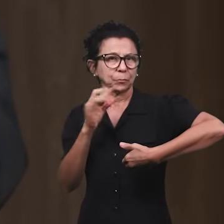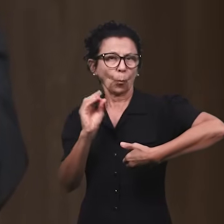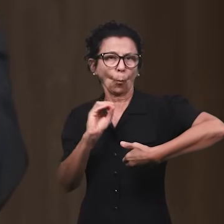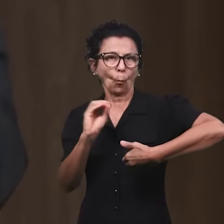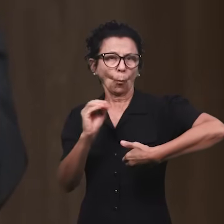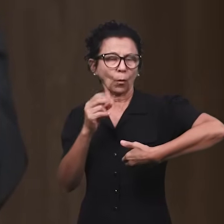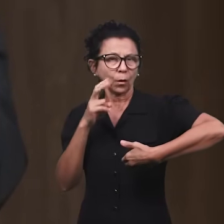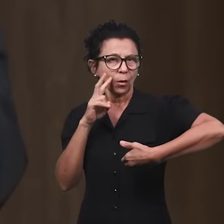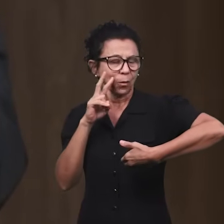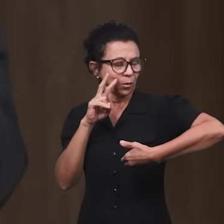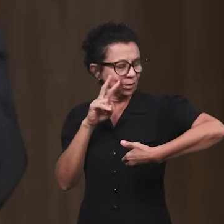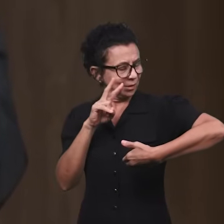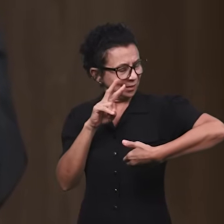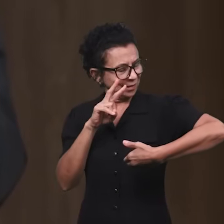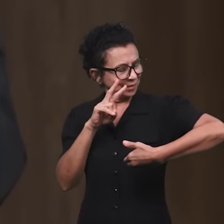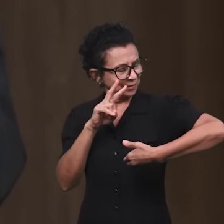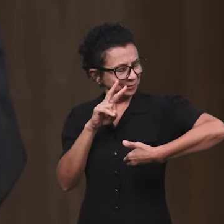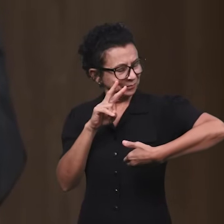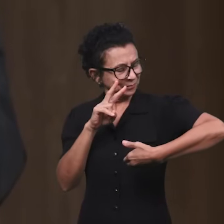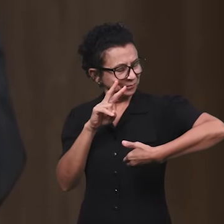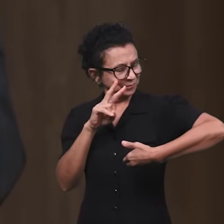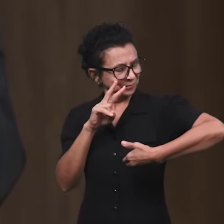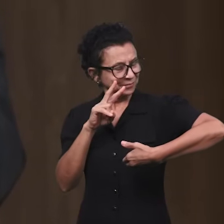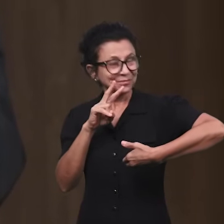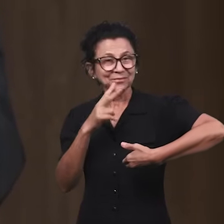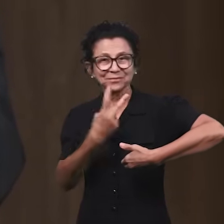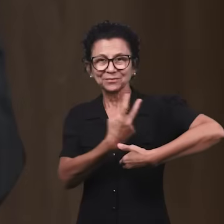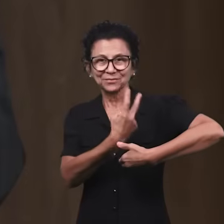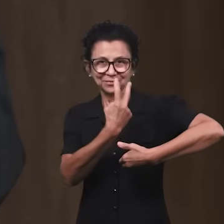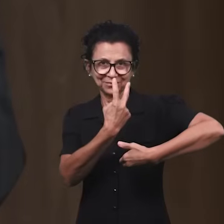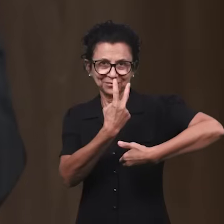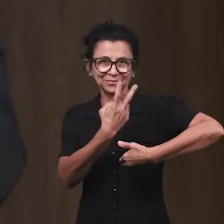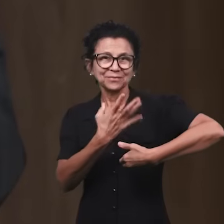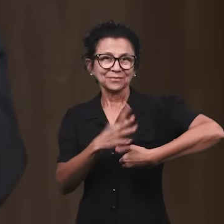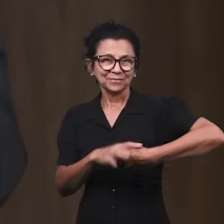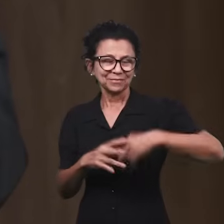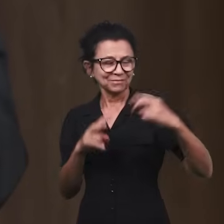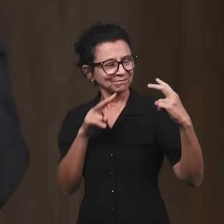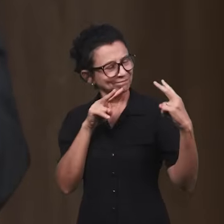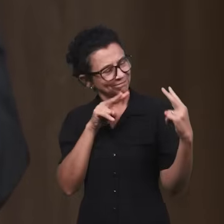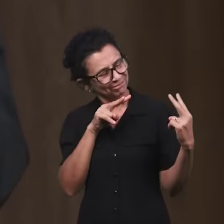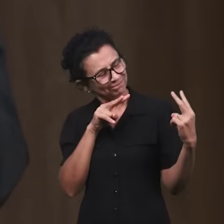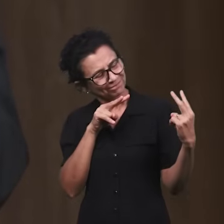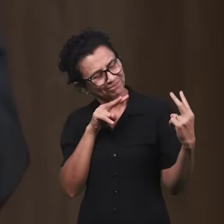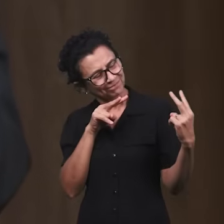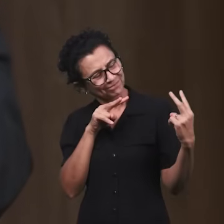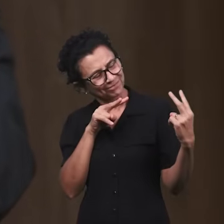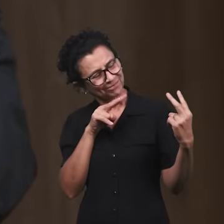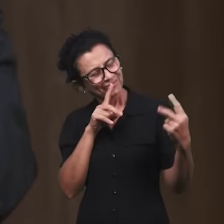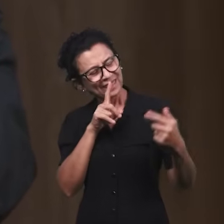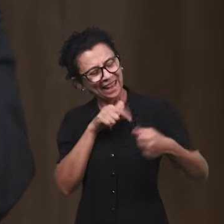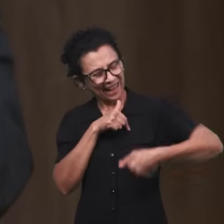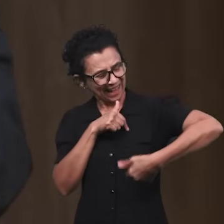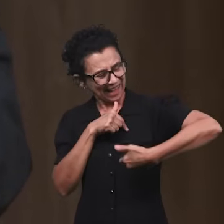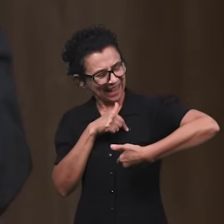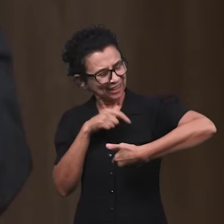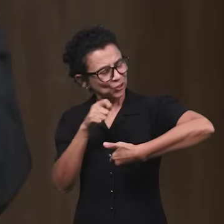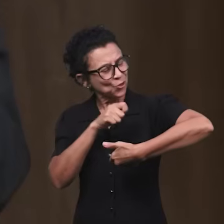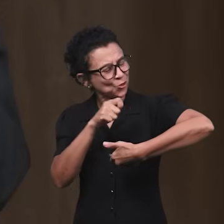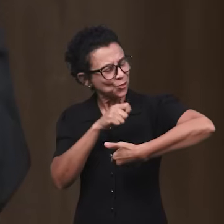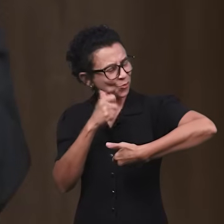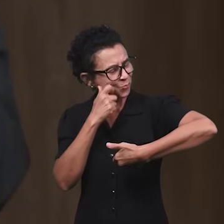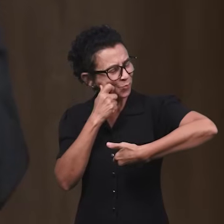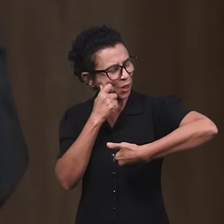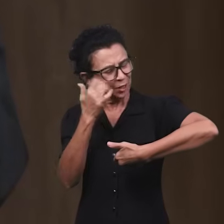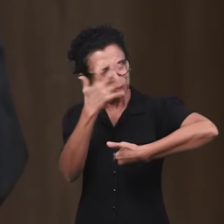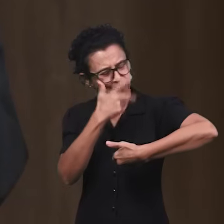uma capacidade, uma inteligência de ler a leitura da mãe, os olhos da mãe. Minha mãe brinca muito, você é fofinho. Tem muita